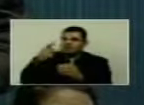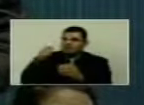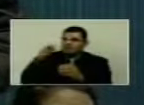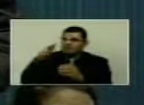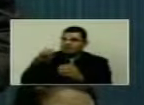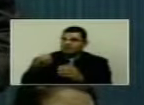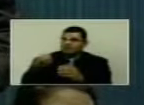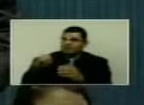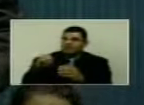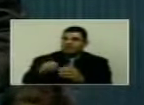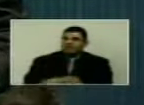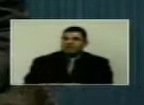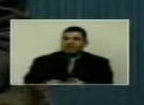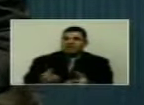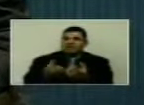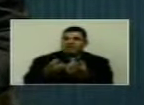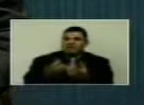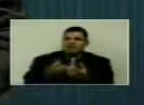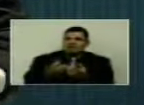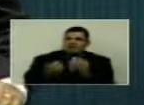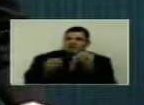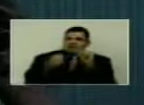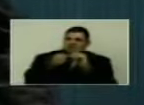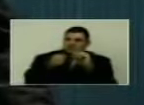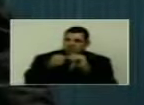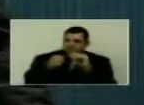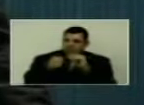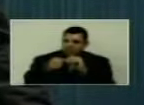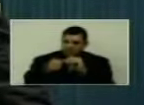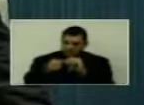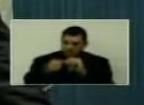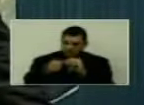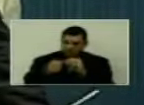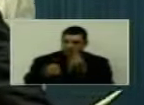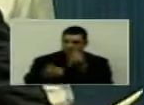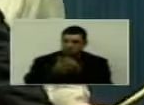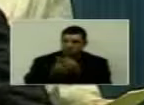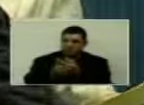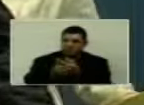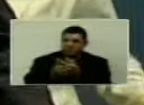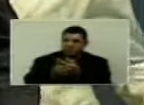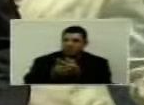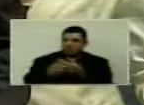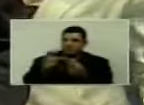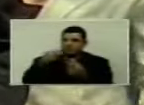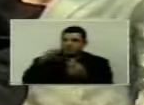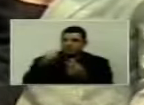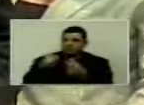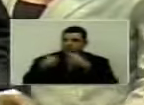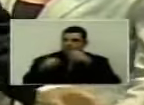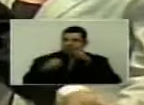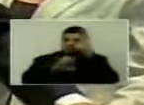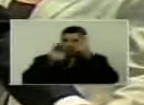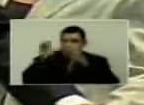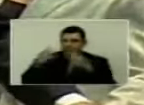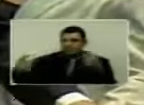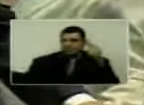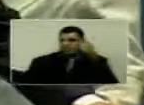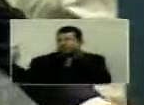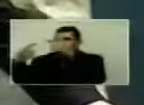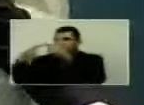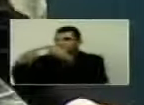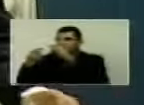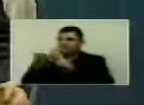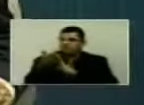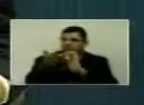de panificadores de fazer uma venda de pão regionalizado direto